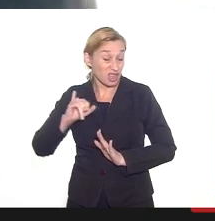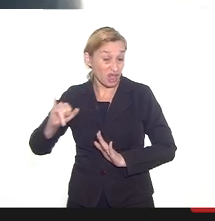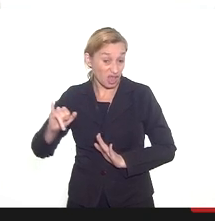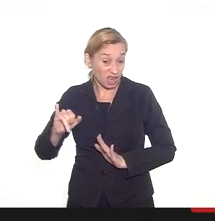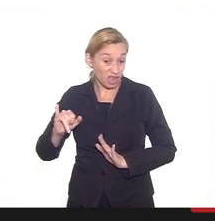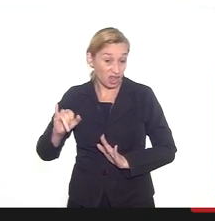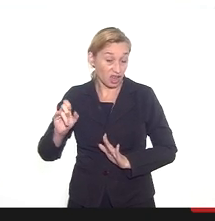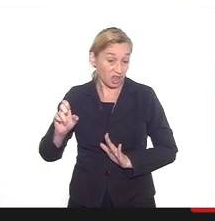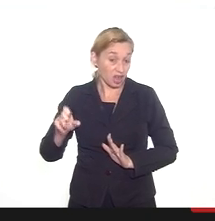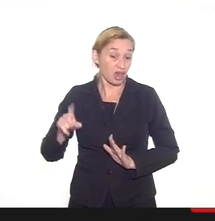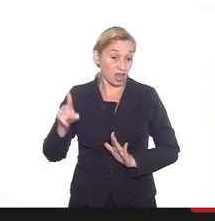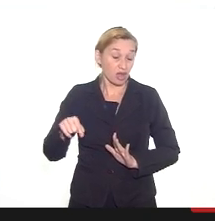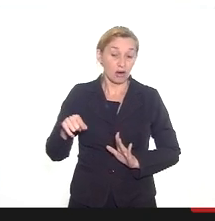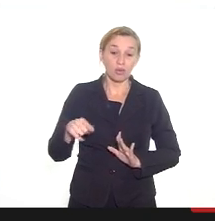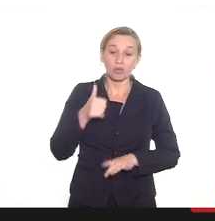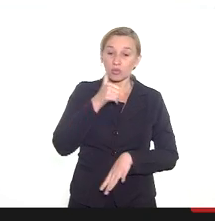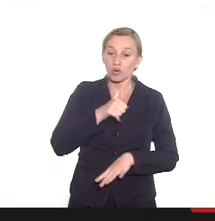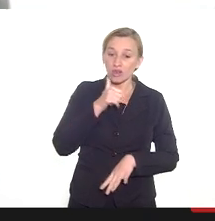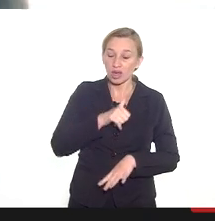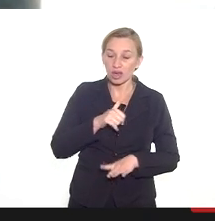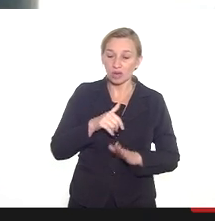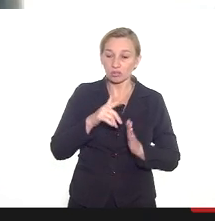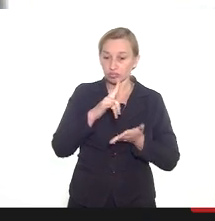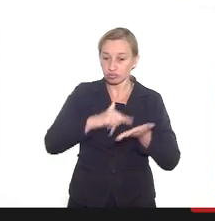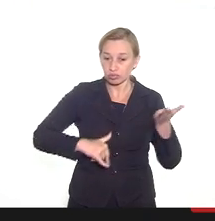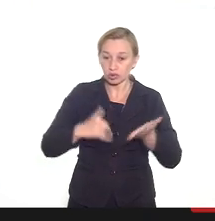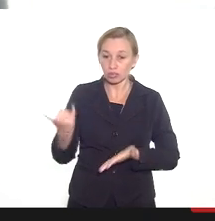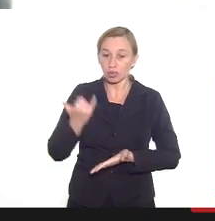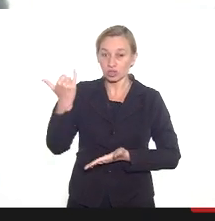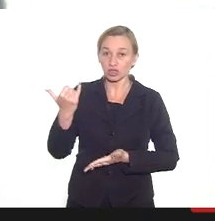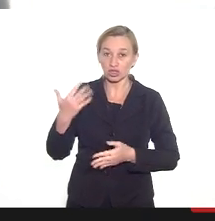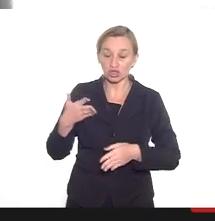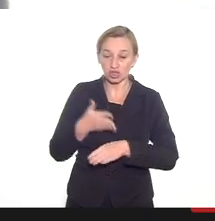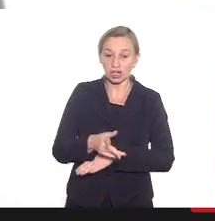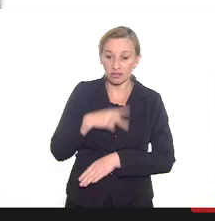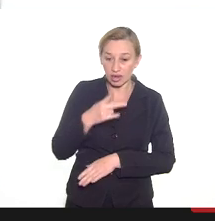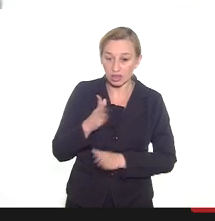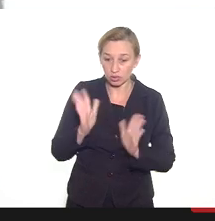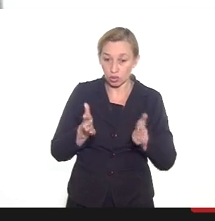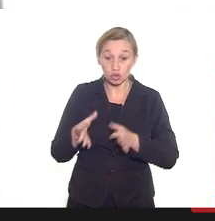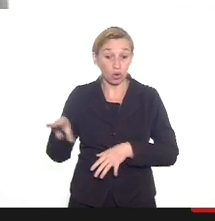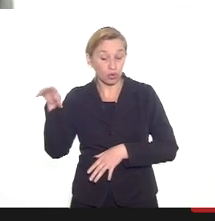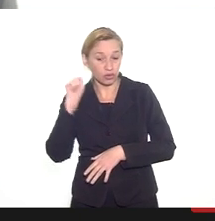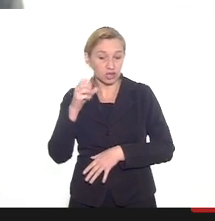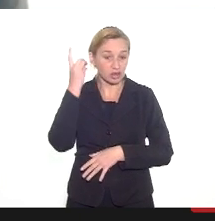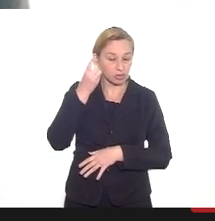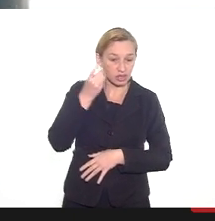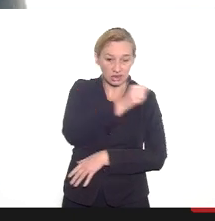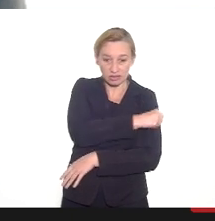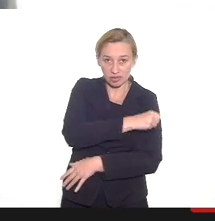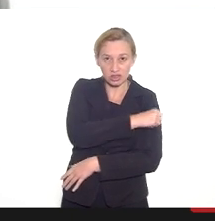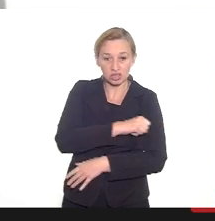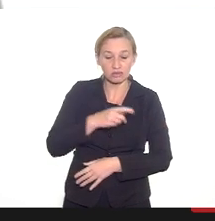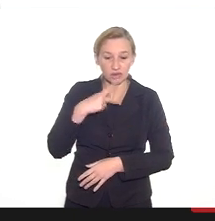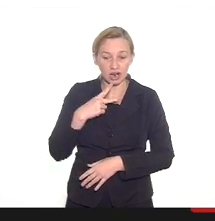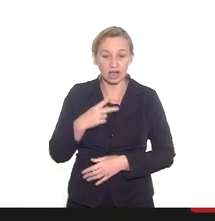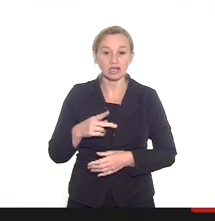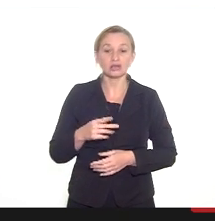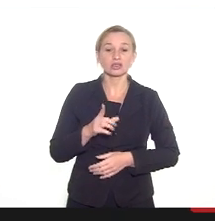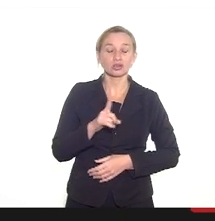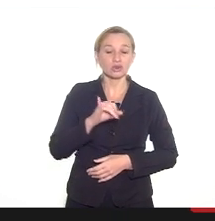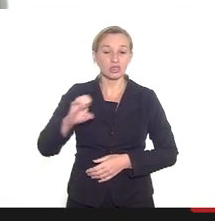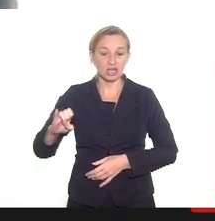documento importante que já foi citado aqui hoje, eu cheguei um pouco atrasada, mas eu vi a deputada enfermeira Rejane comentando sobre o dossiê